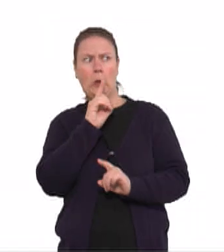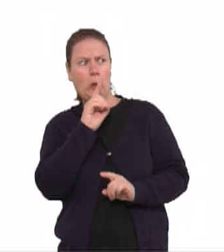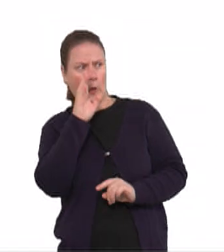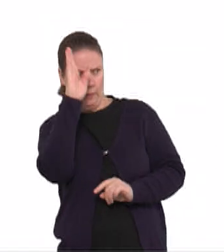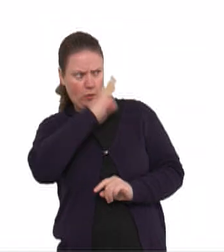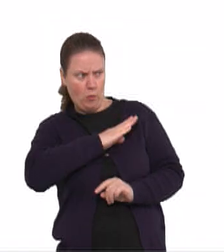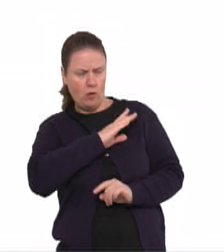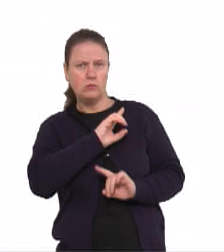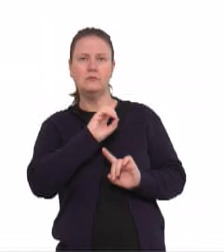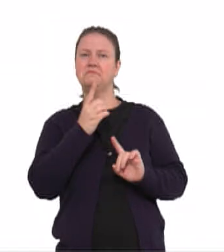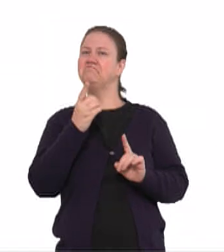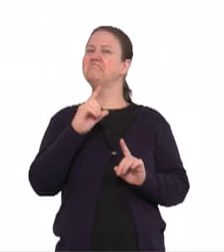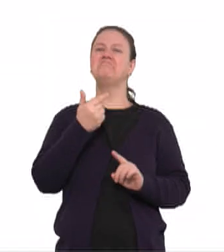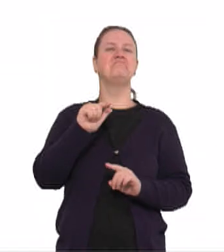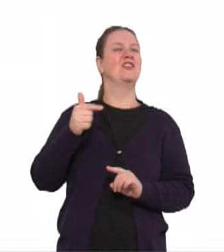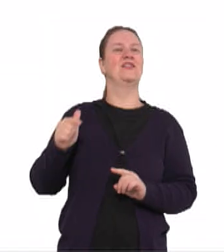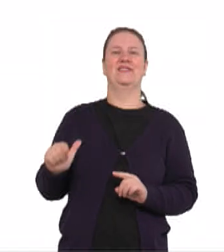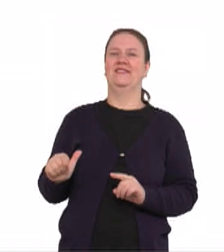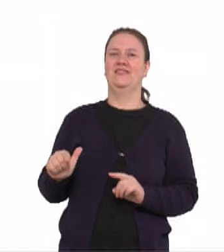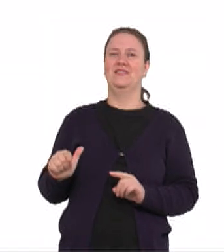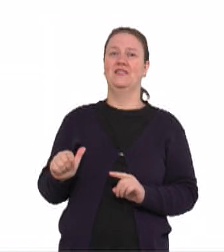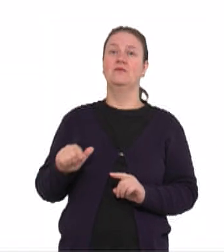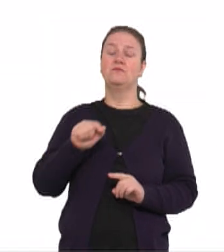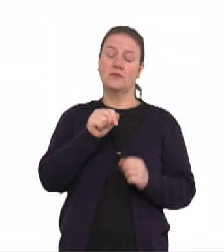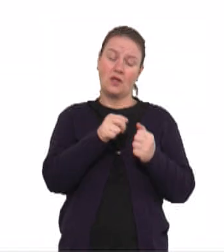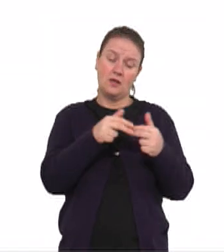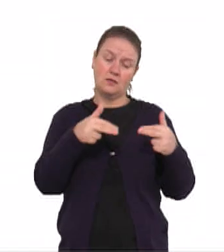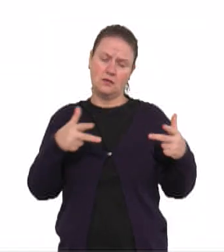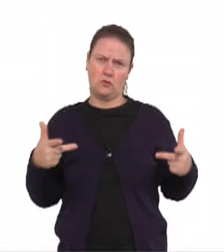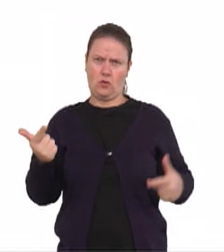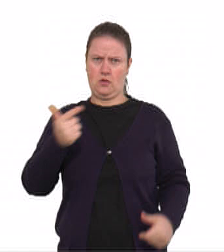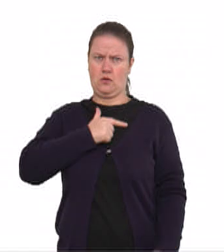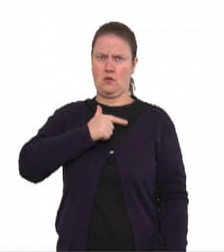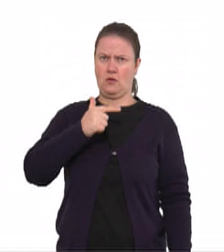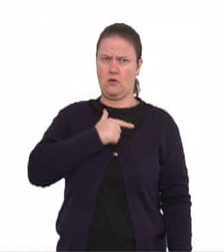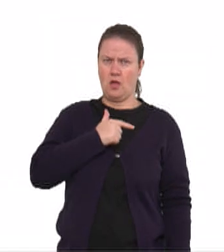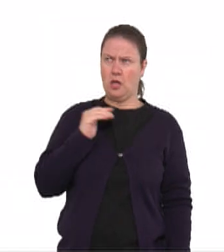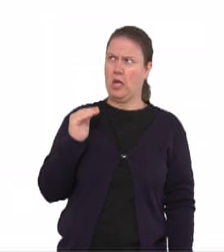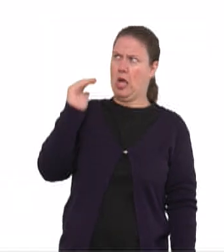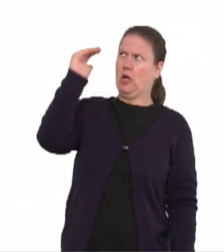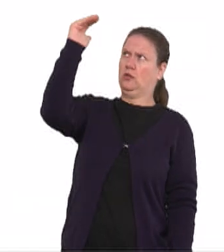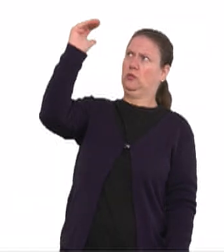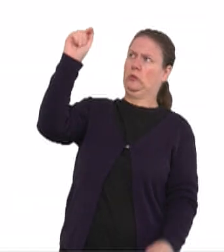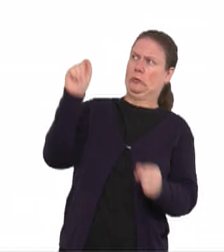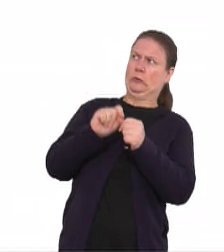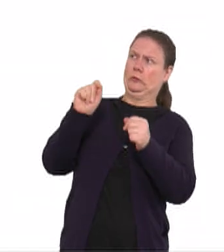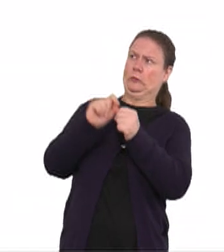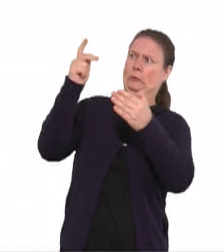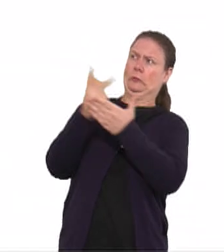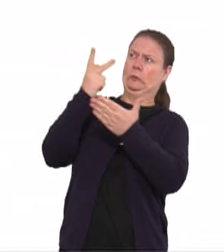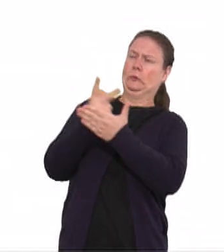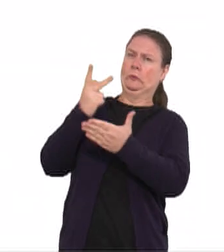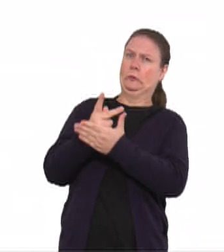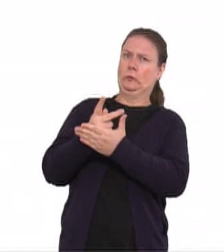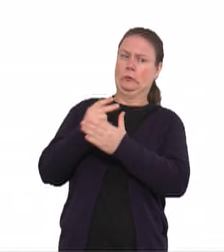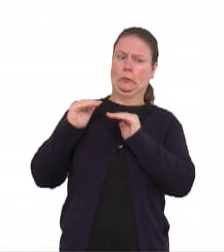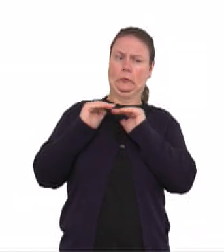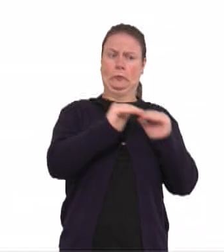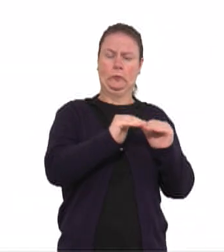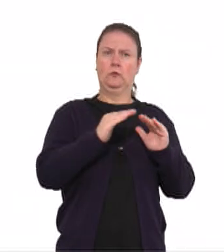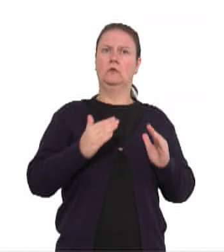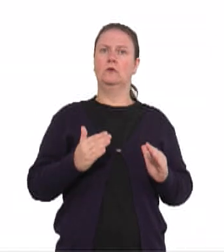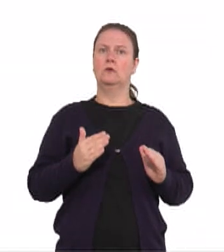intencionadas. Enfim, essas coisas feias que adultos fazem de mal para os